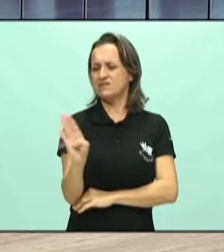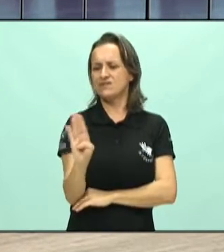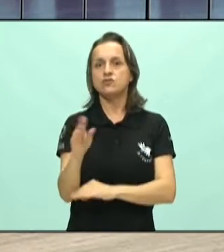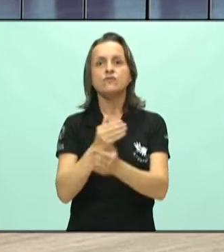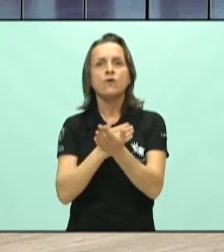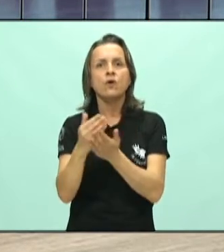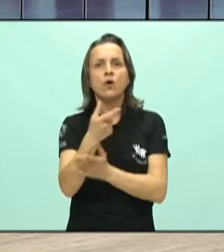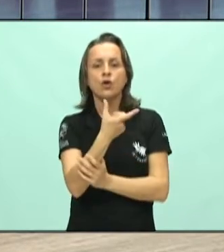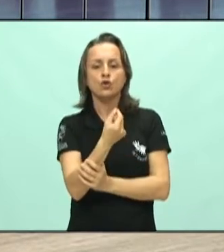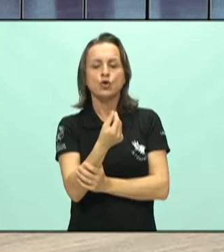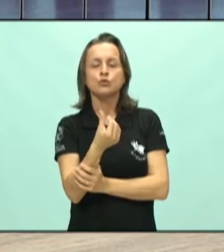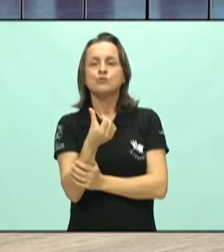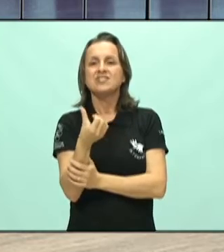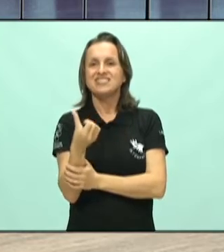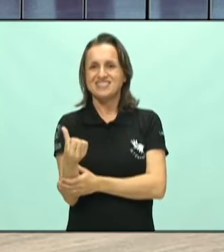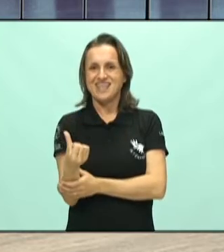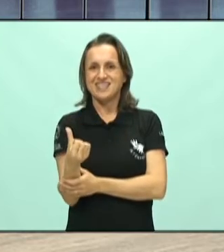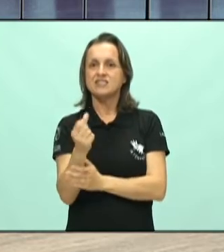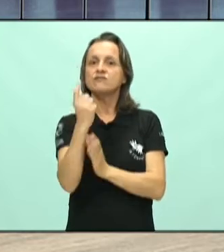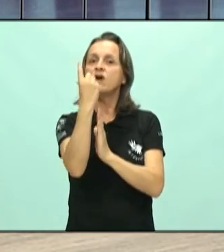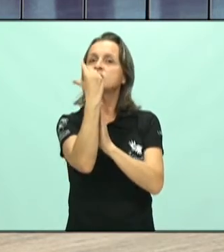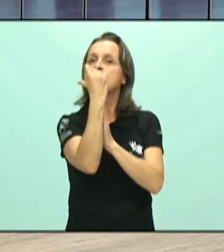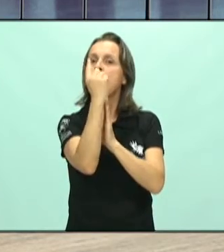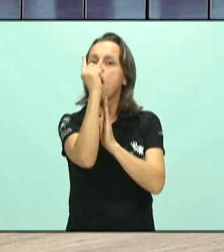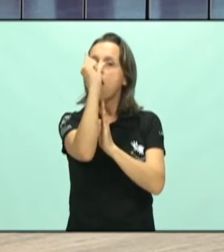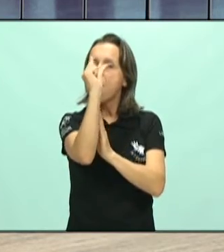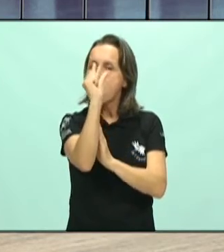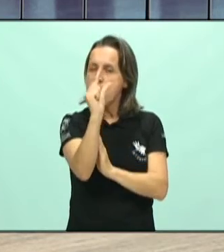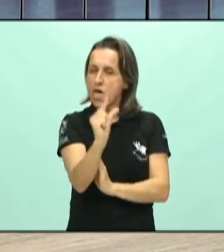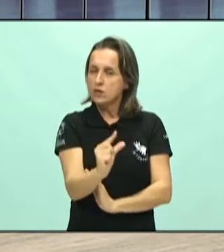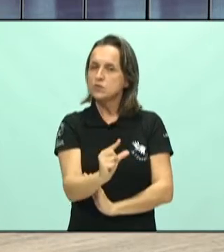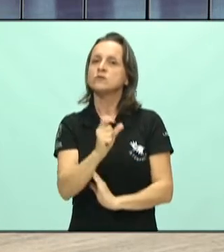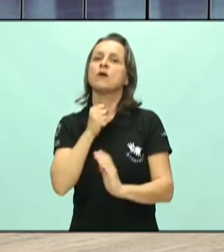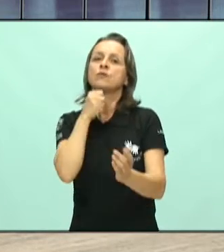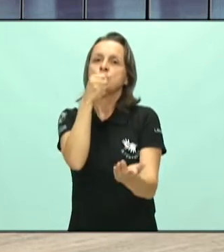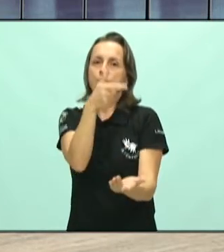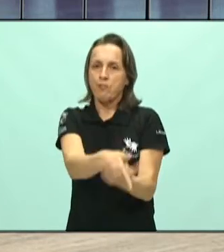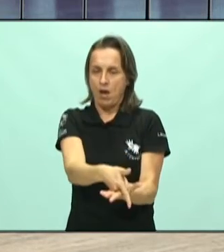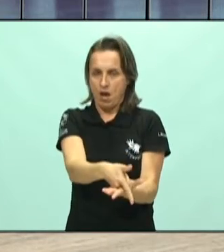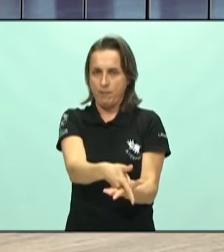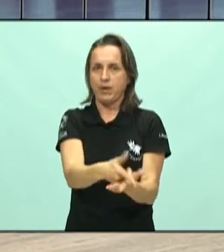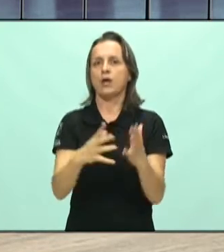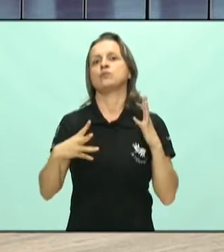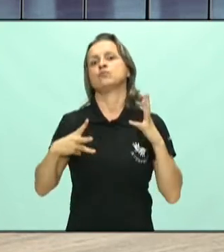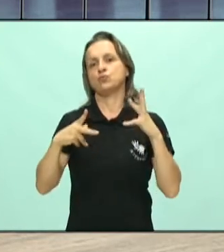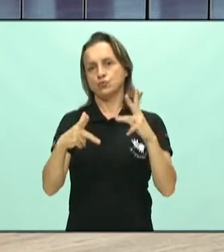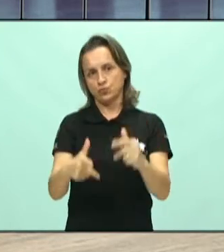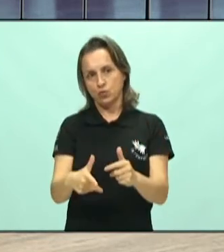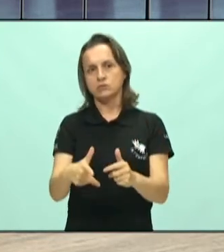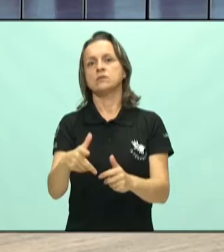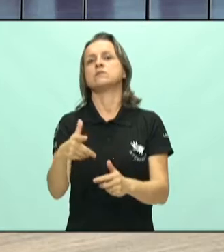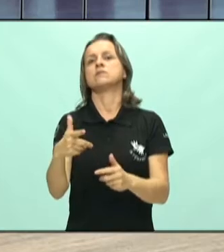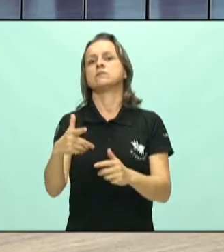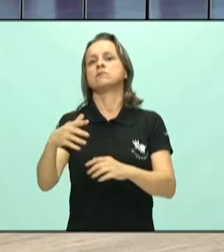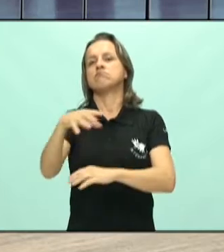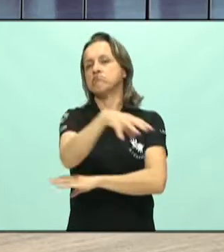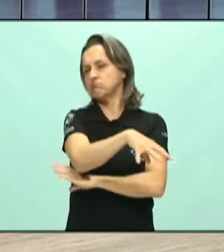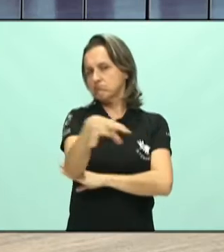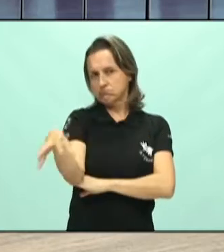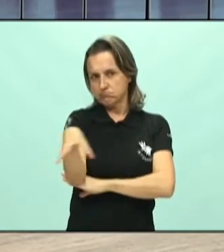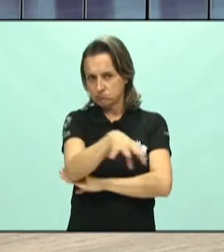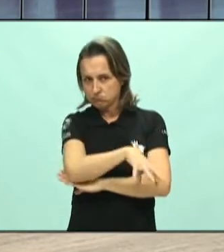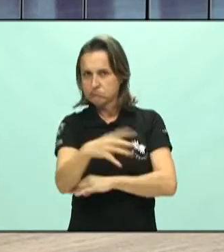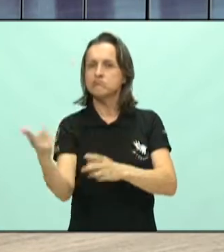uma redução do pagamento das transportadoras exatamente para que elas possam comprar o combustível, peças de